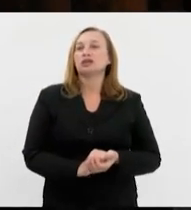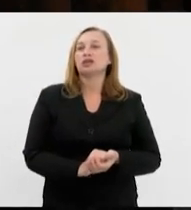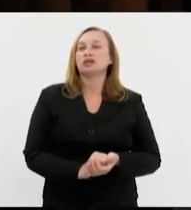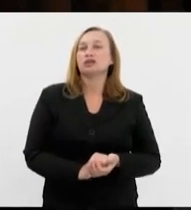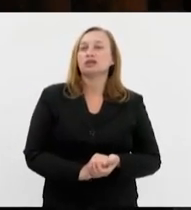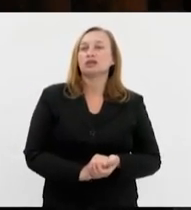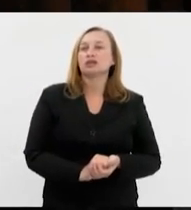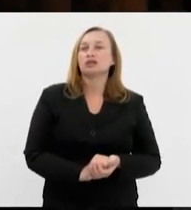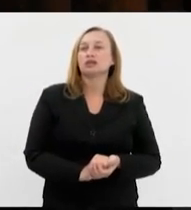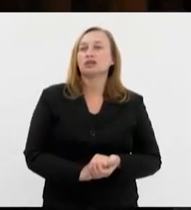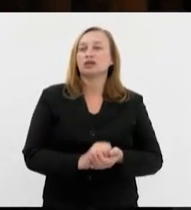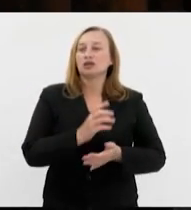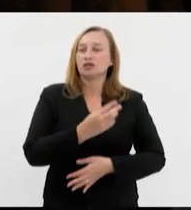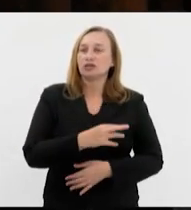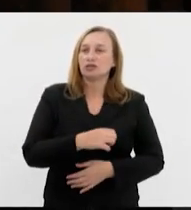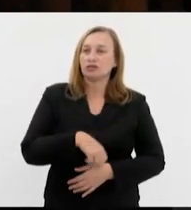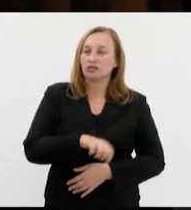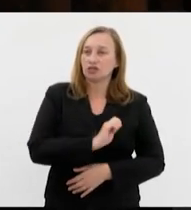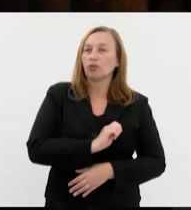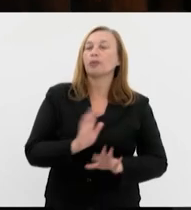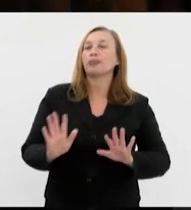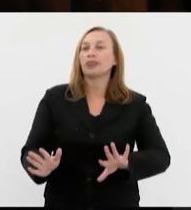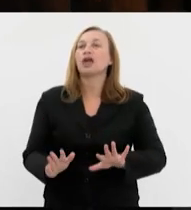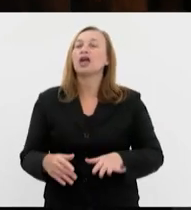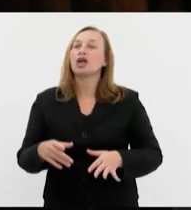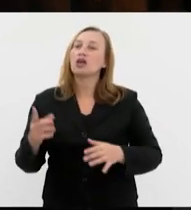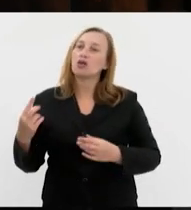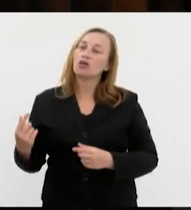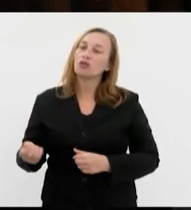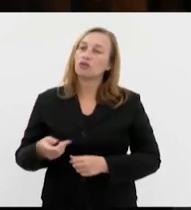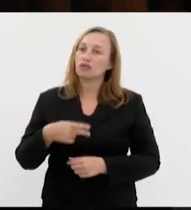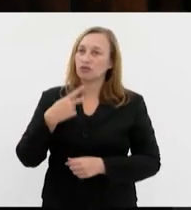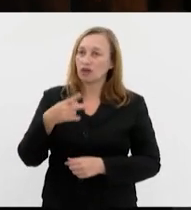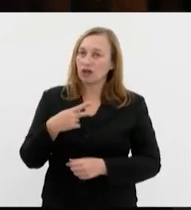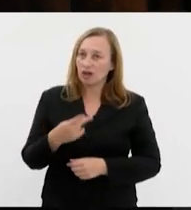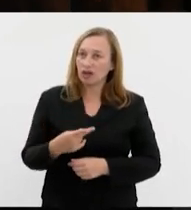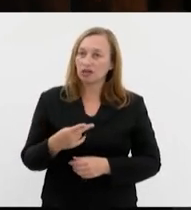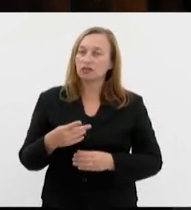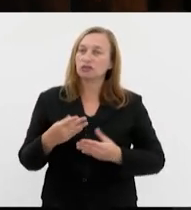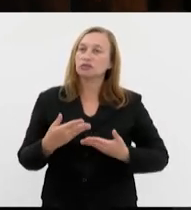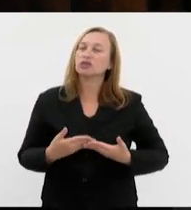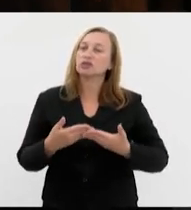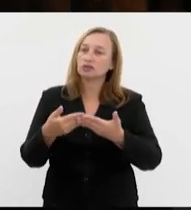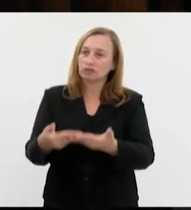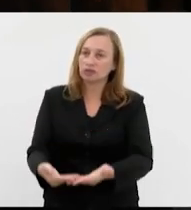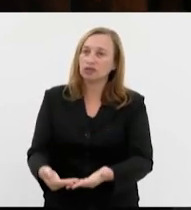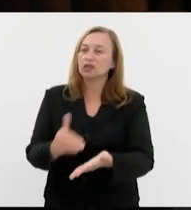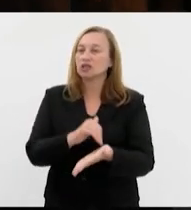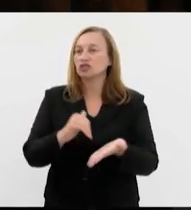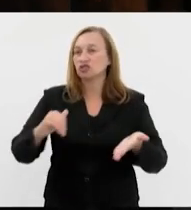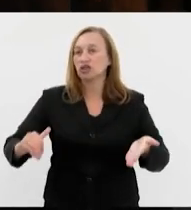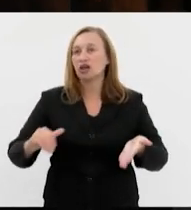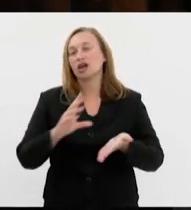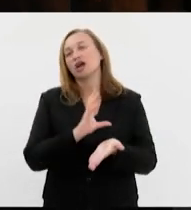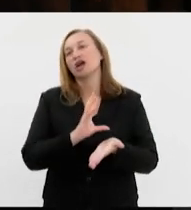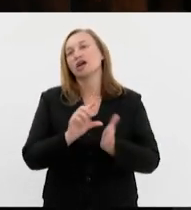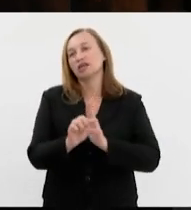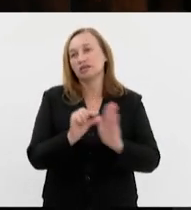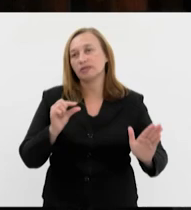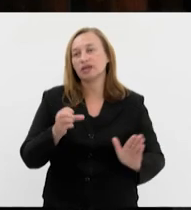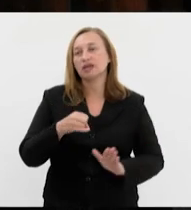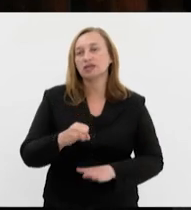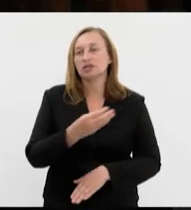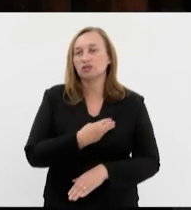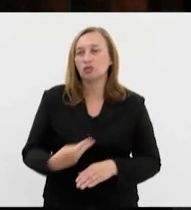Então, eu venho aqui ao microfone para dizer que estamos encaminhando esse acordo de retirar as emendas, uma vez que o